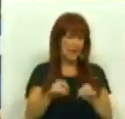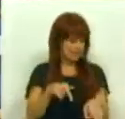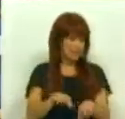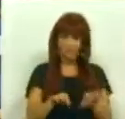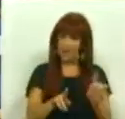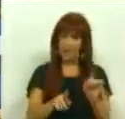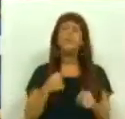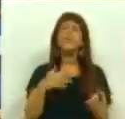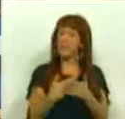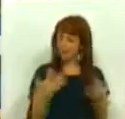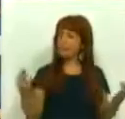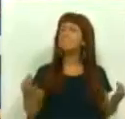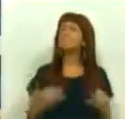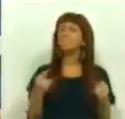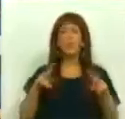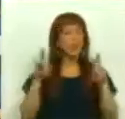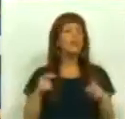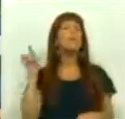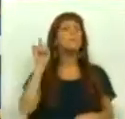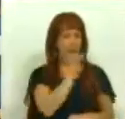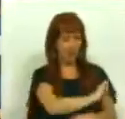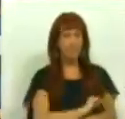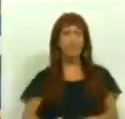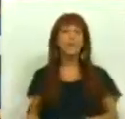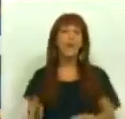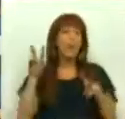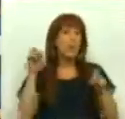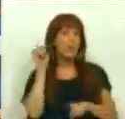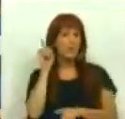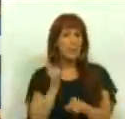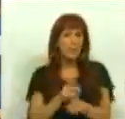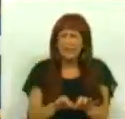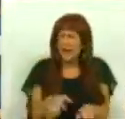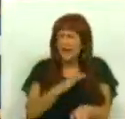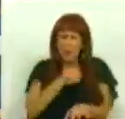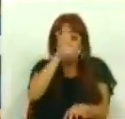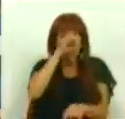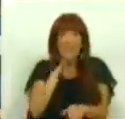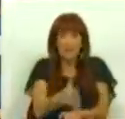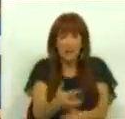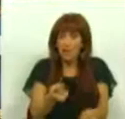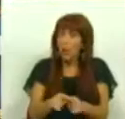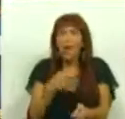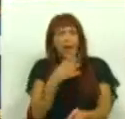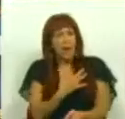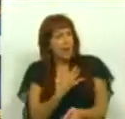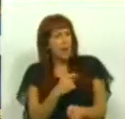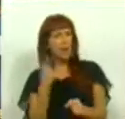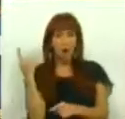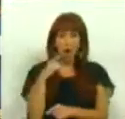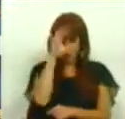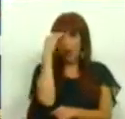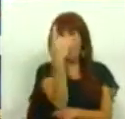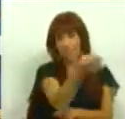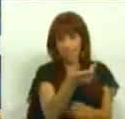similares a estas, constitui de facto um tema crucial. É um tema crucial, como disse o Sr. Primeiro-Ministro, para a credibilidade e para a autoridade